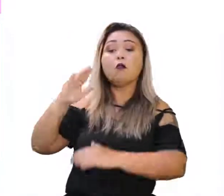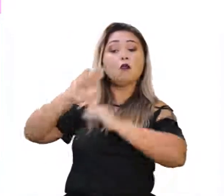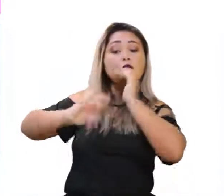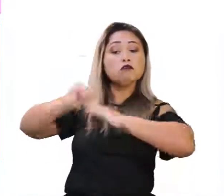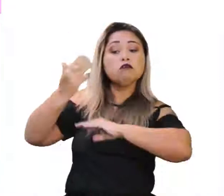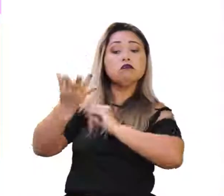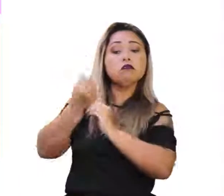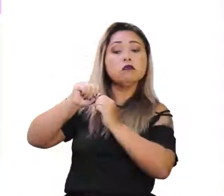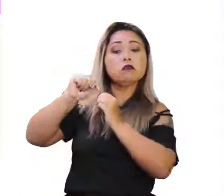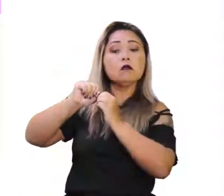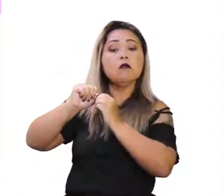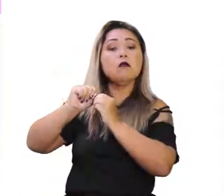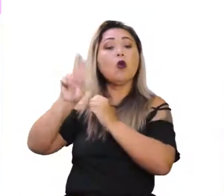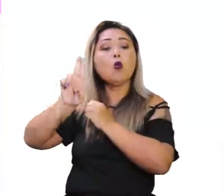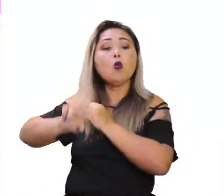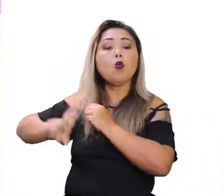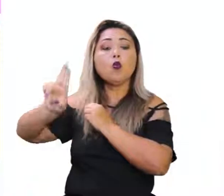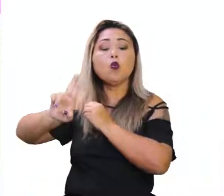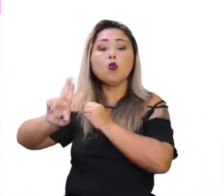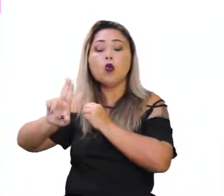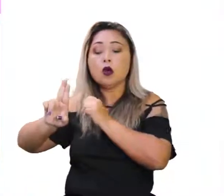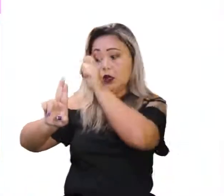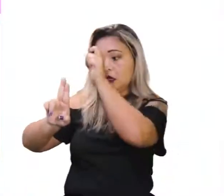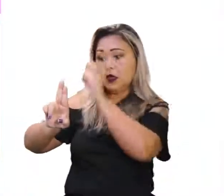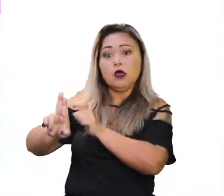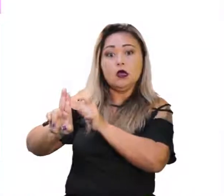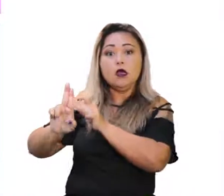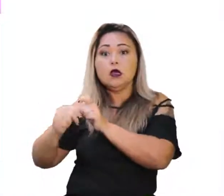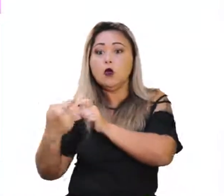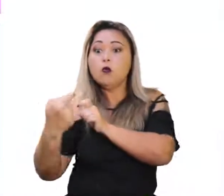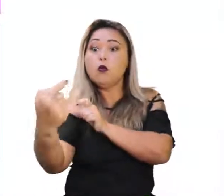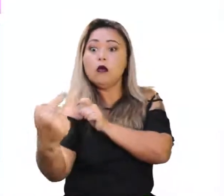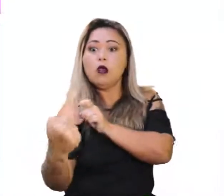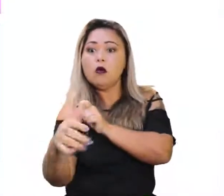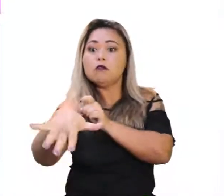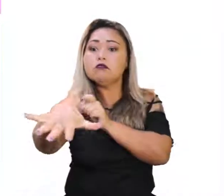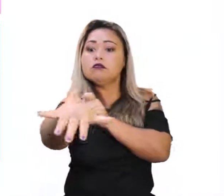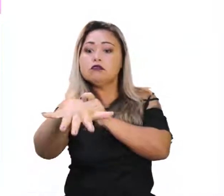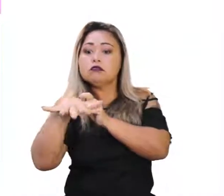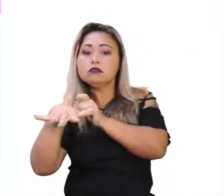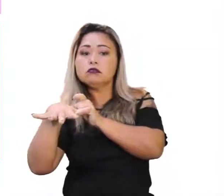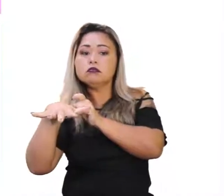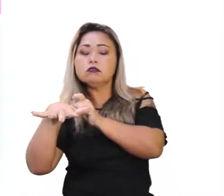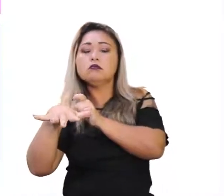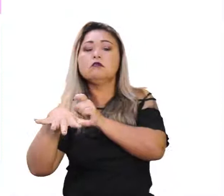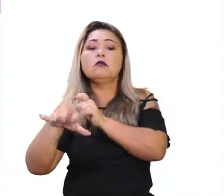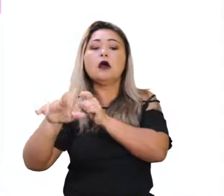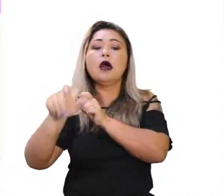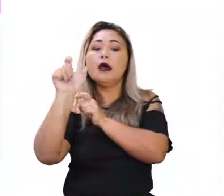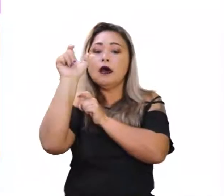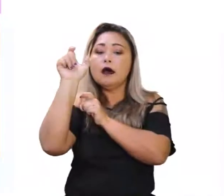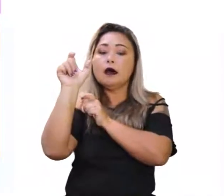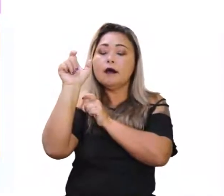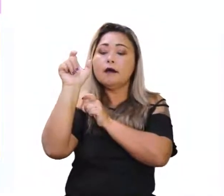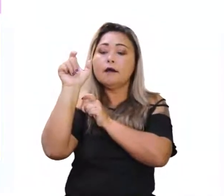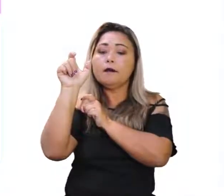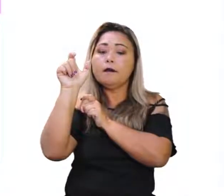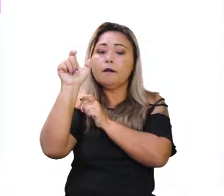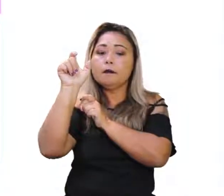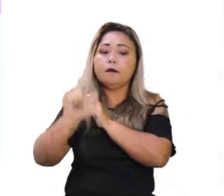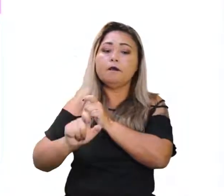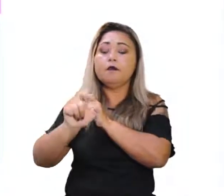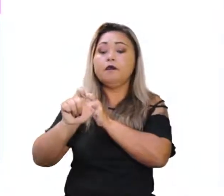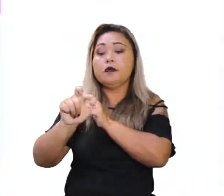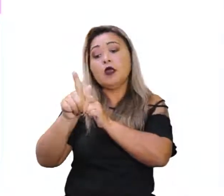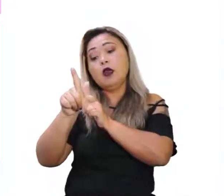como intermediária entre si e o público da representação. Essa